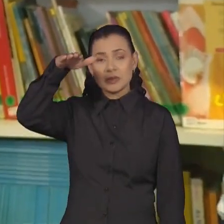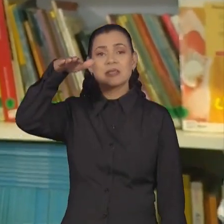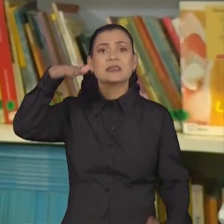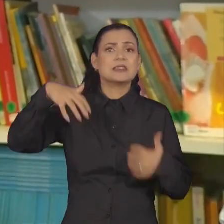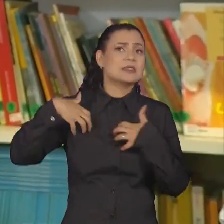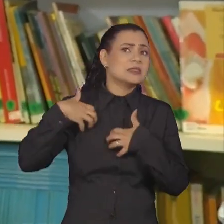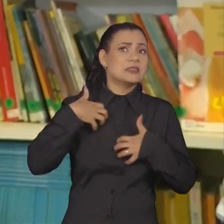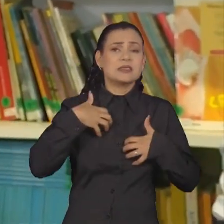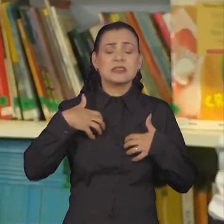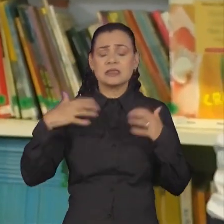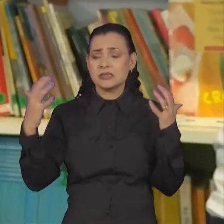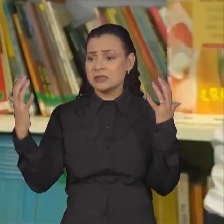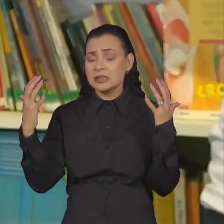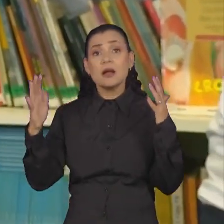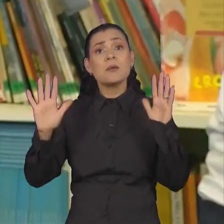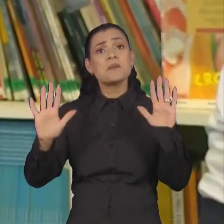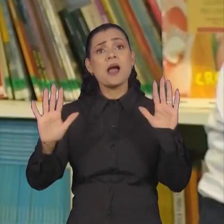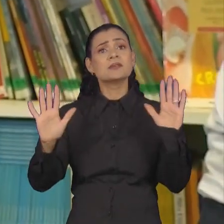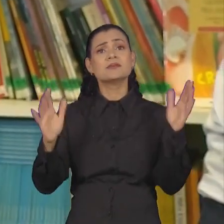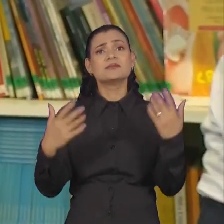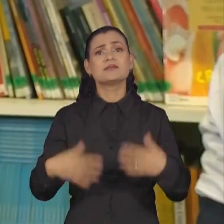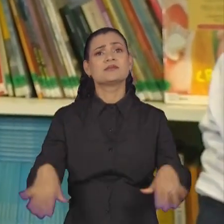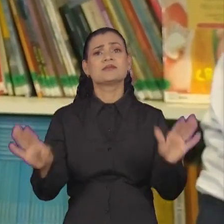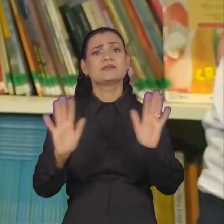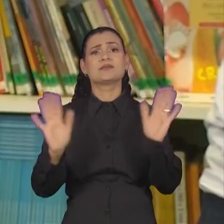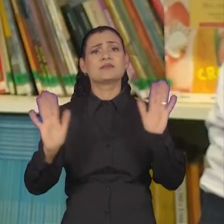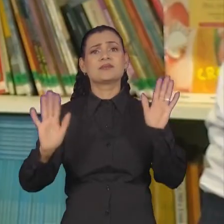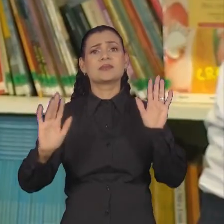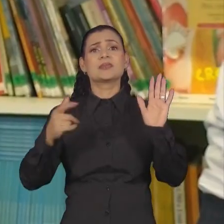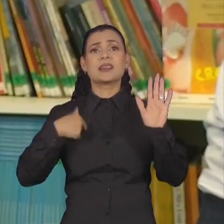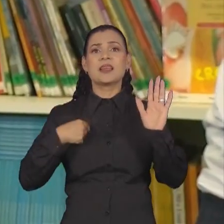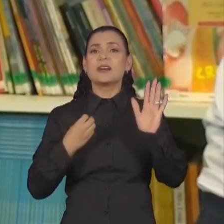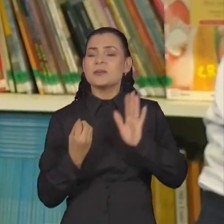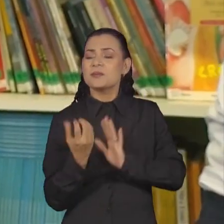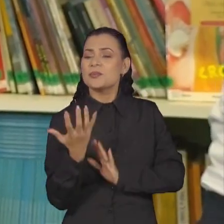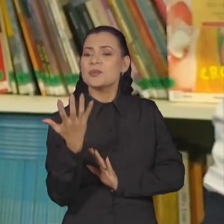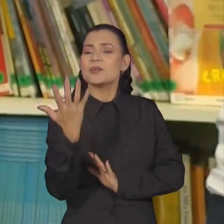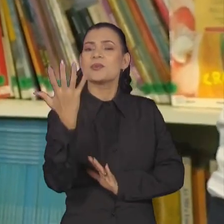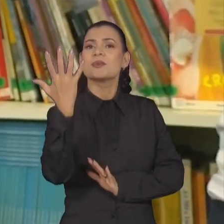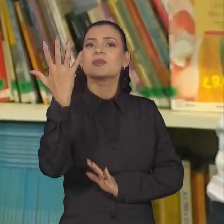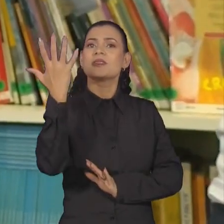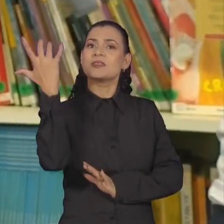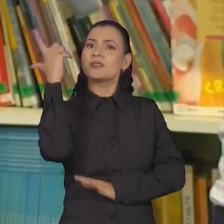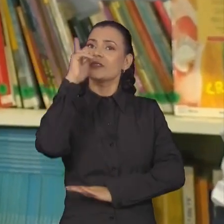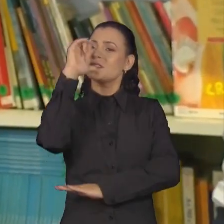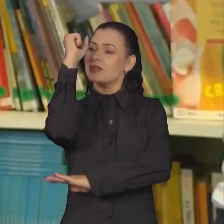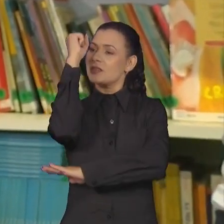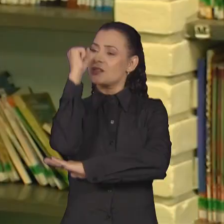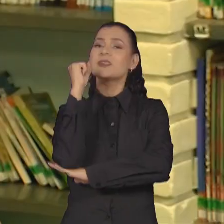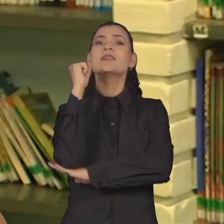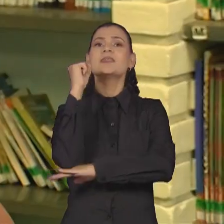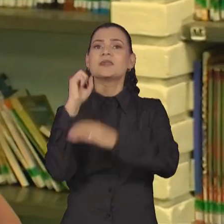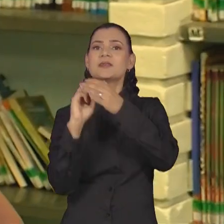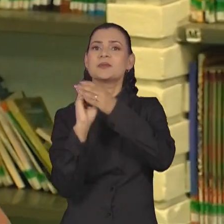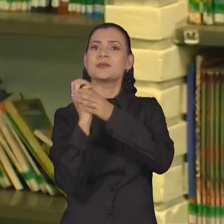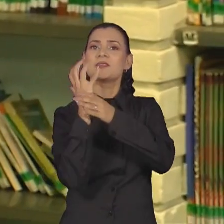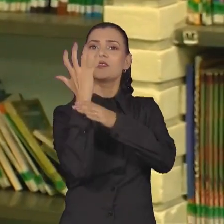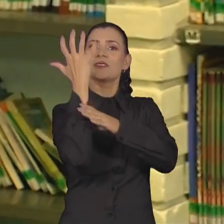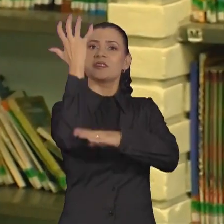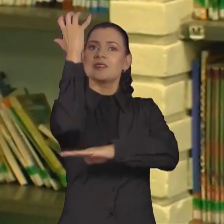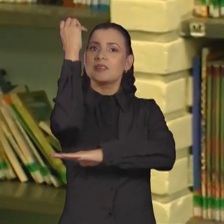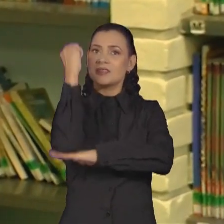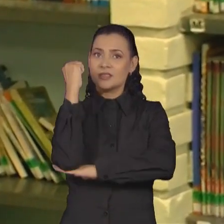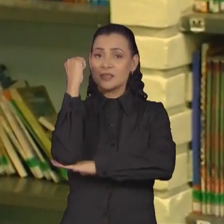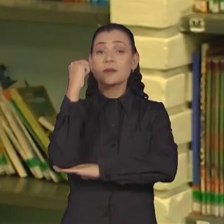em não aparecer. Mas eu não precisei nascer, eu brotei. Regada por muito amor e força, germinei. Aprendi pelo menos a